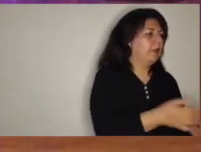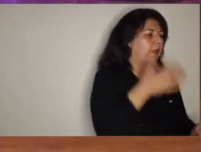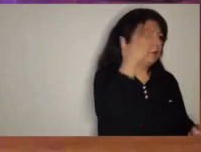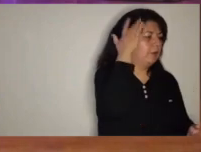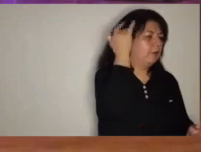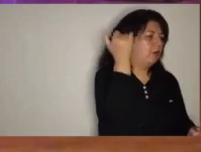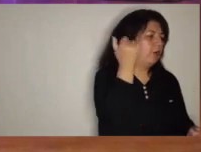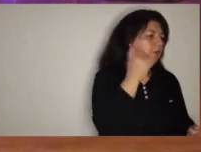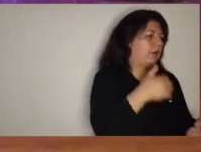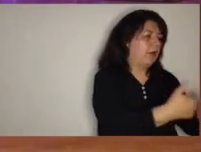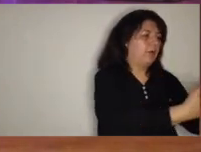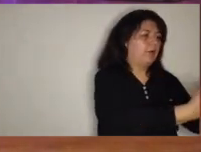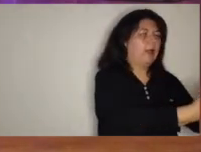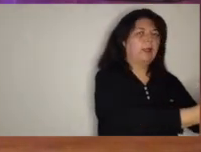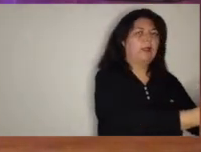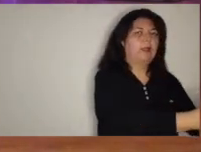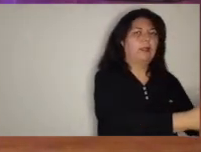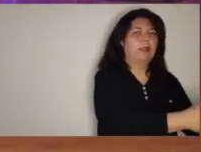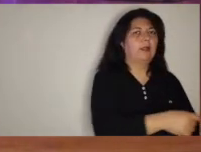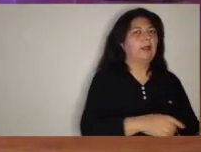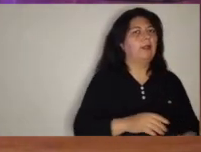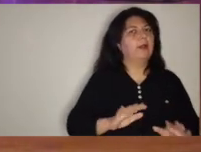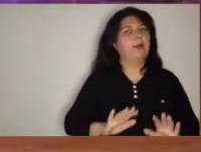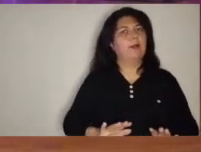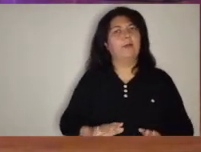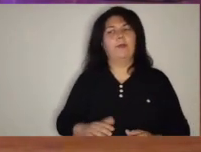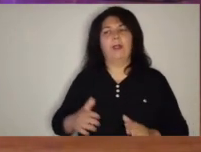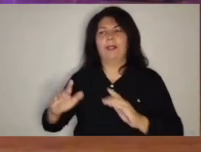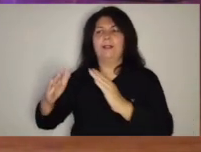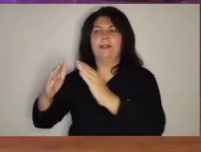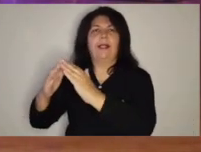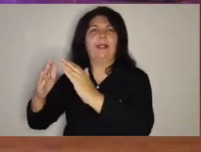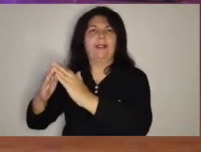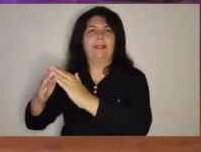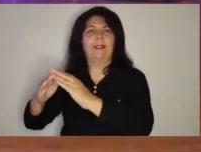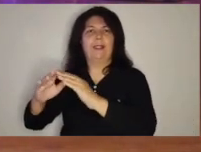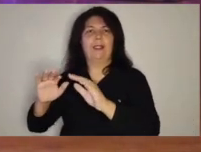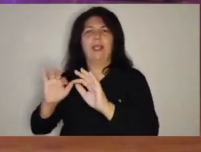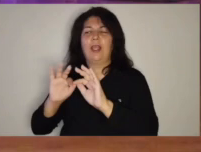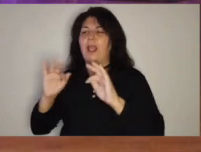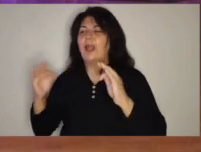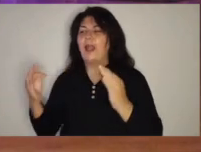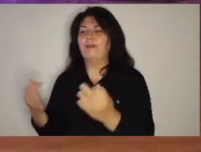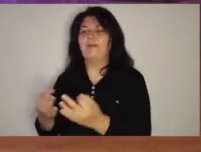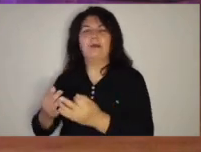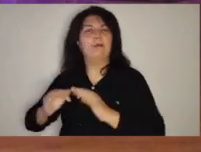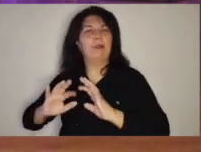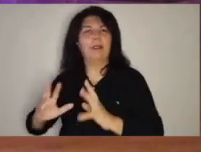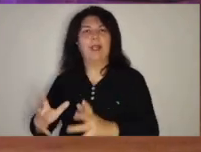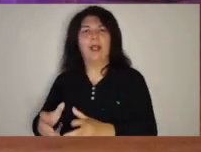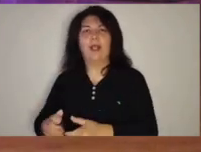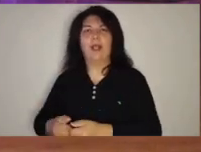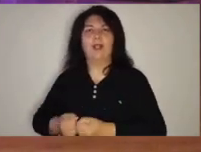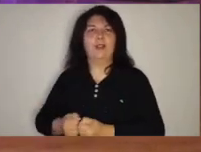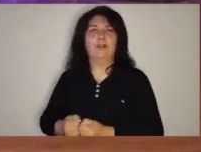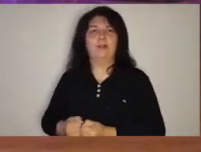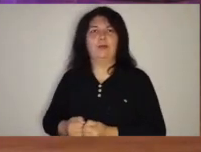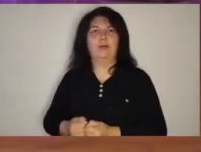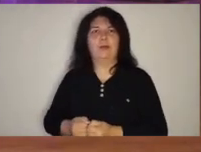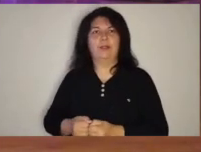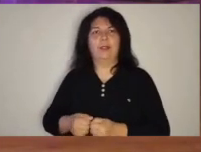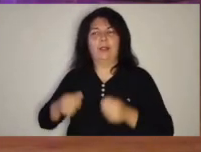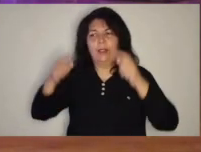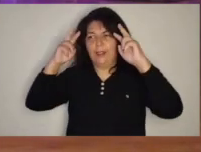filho de Abinadab, não soube dar valor às coisas do Senhor e foi morto. Mas toda a família de Obed-edom,